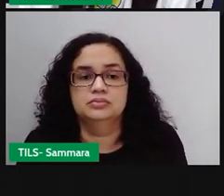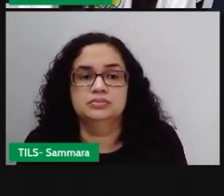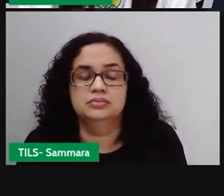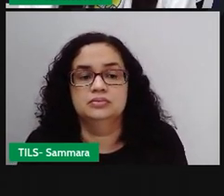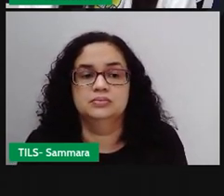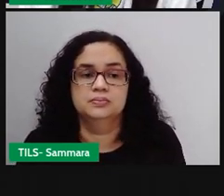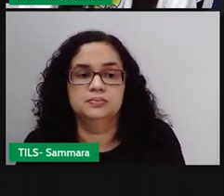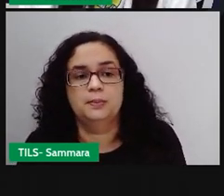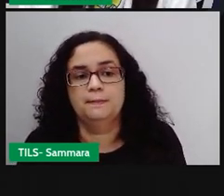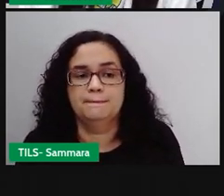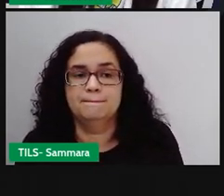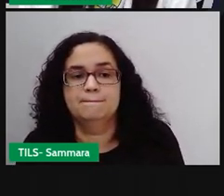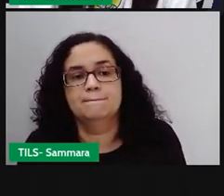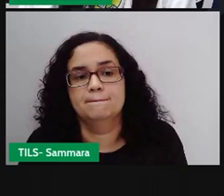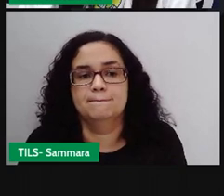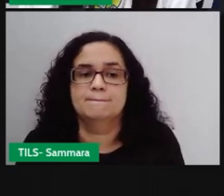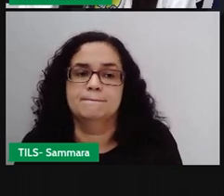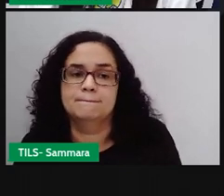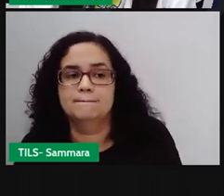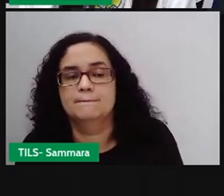É de Santana!